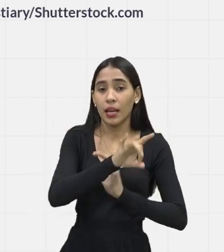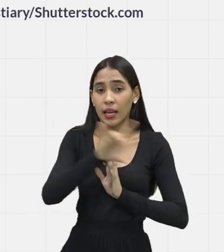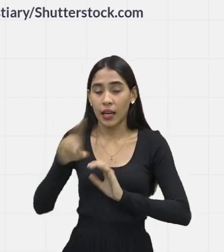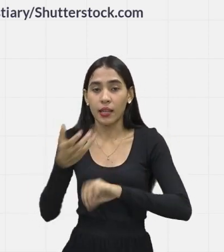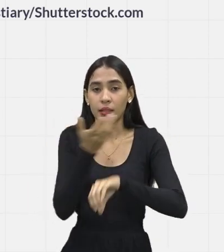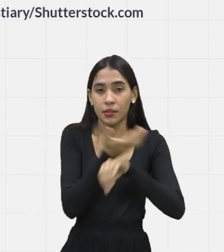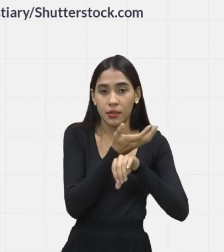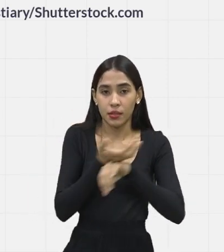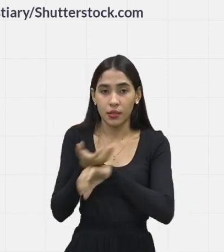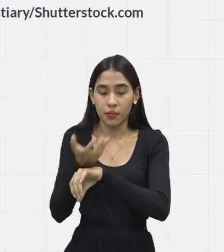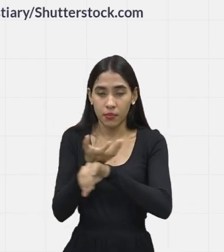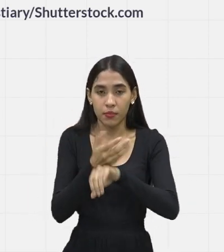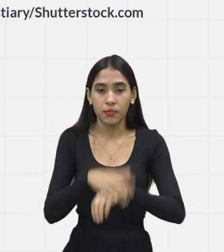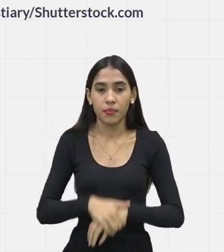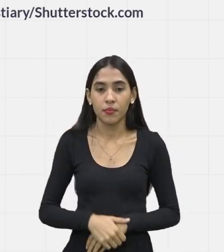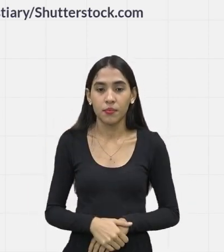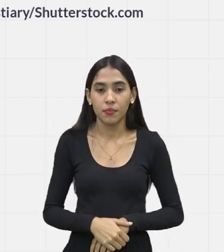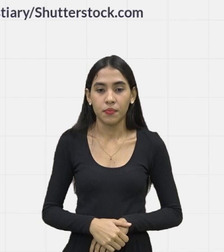componente,